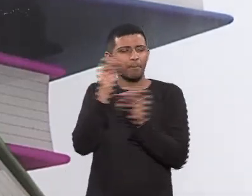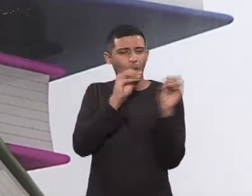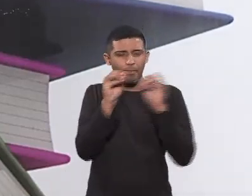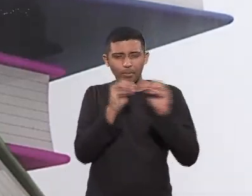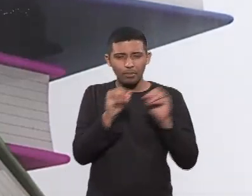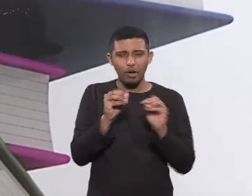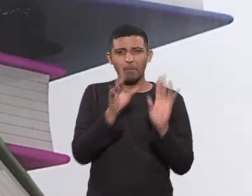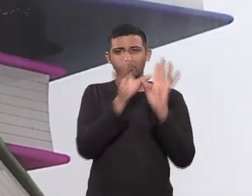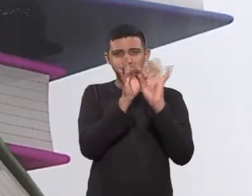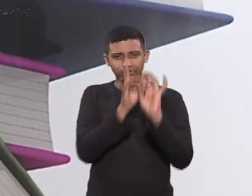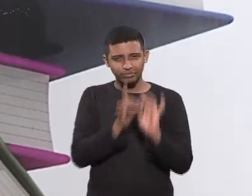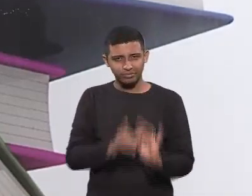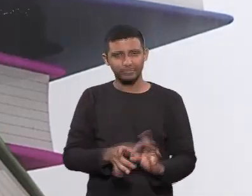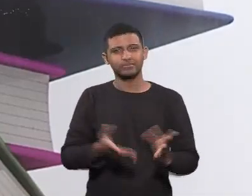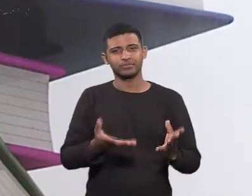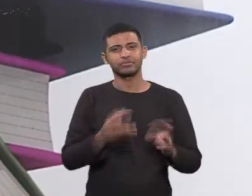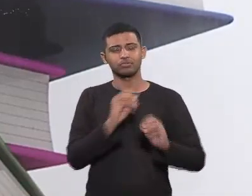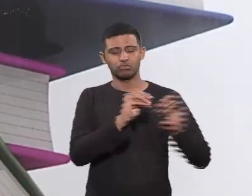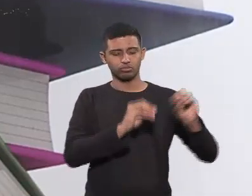que